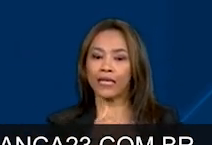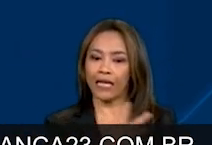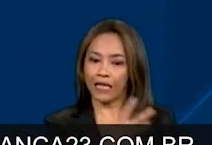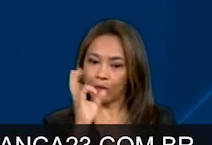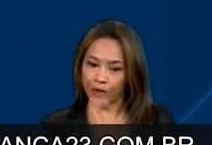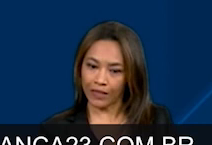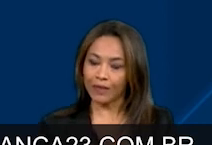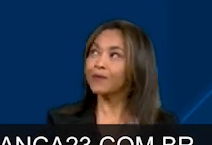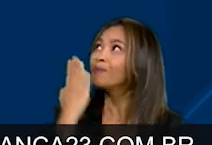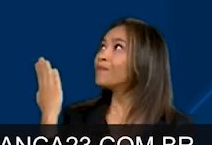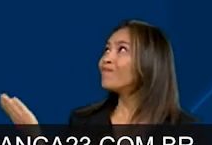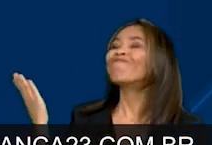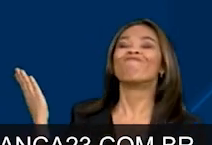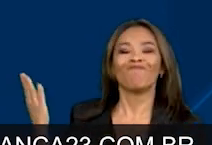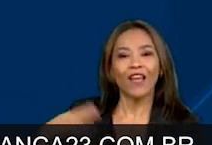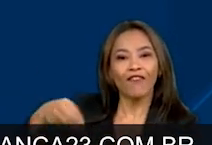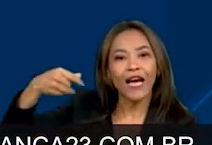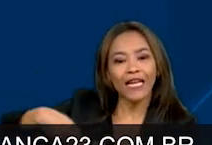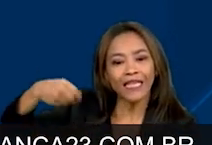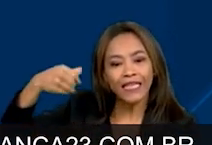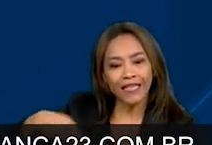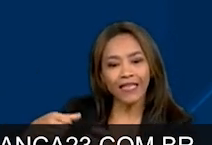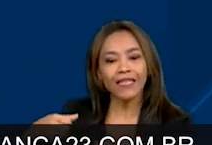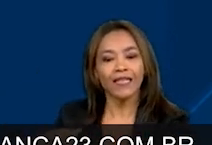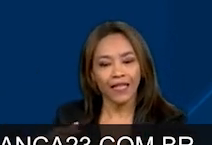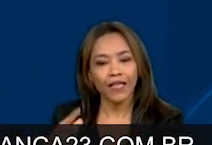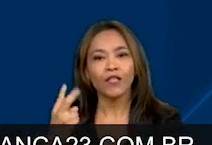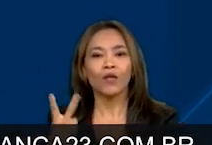3,13%, e a farinha de mandioca, que ficou